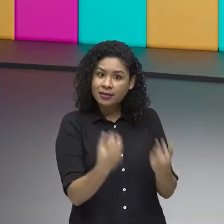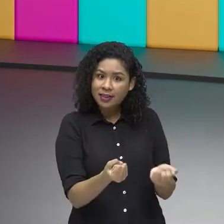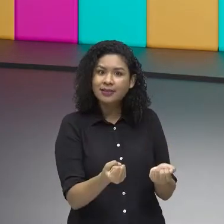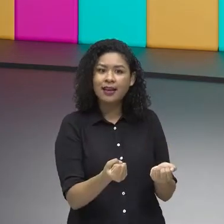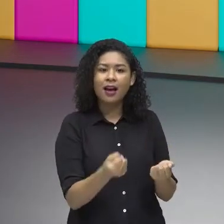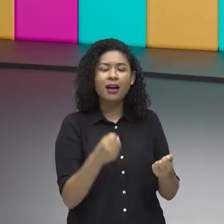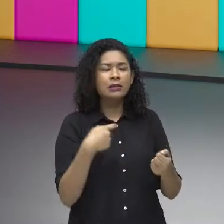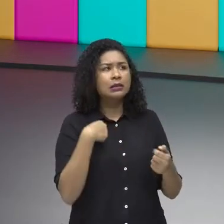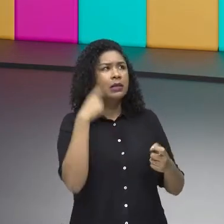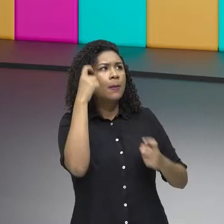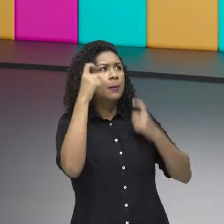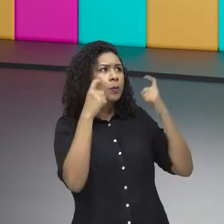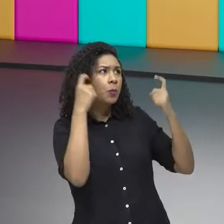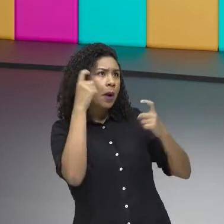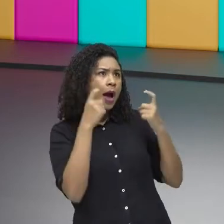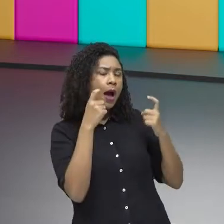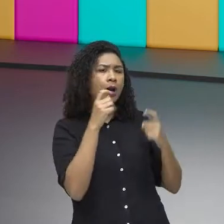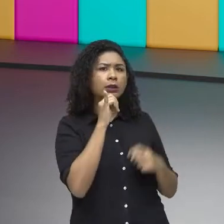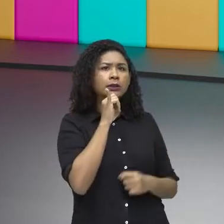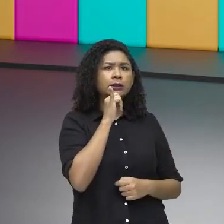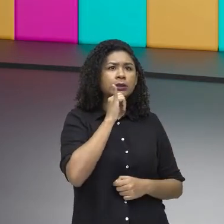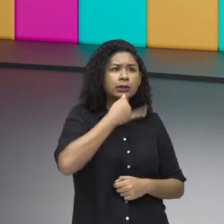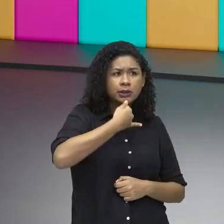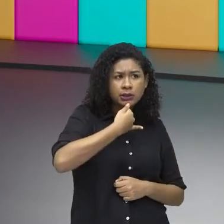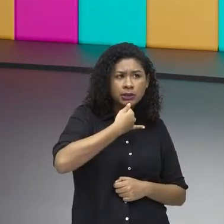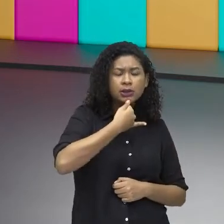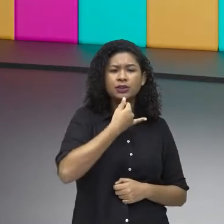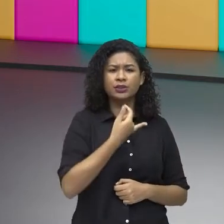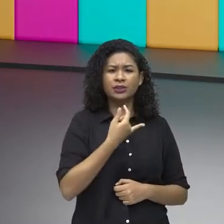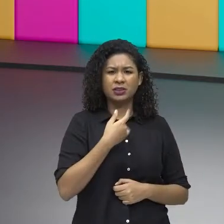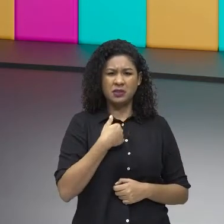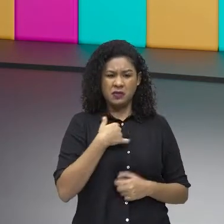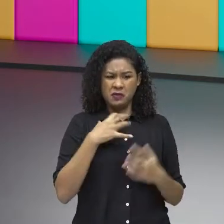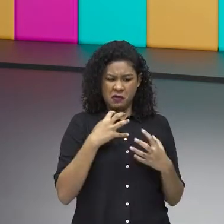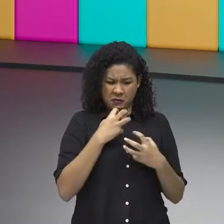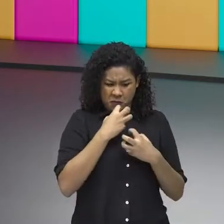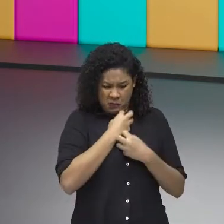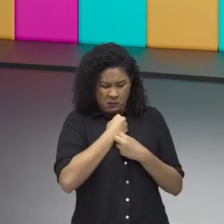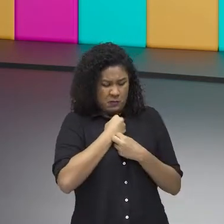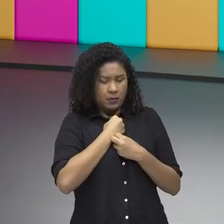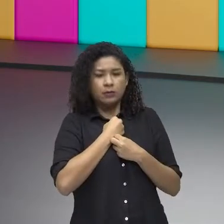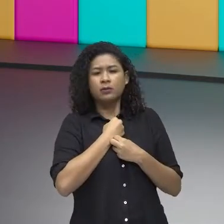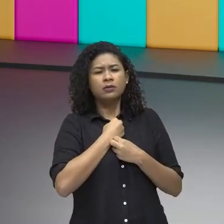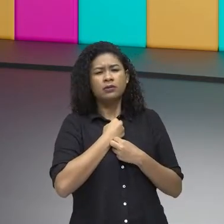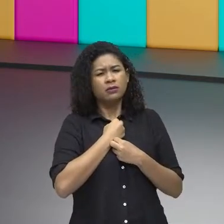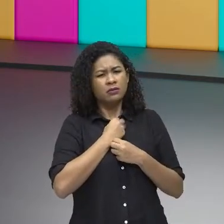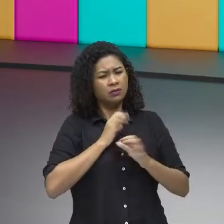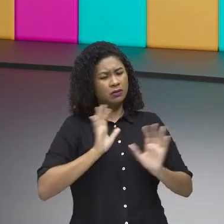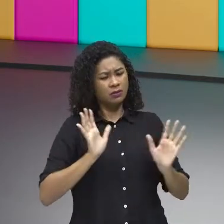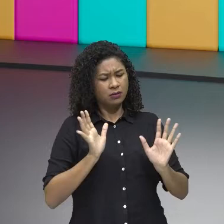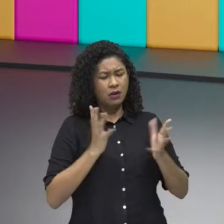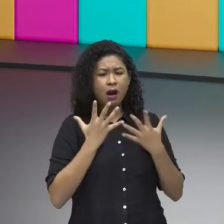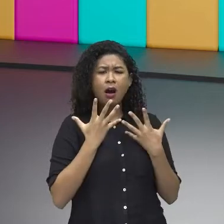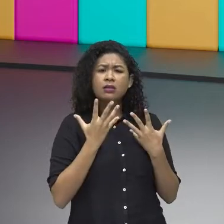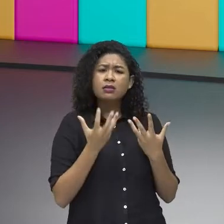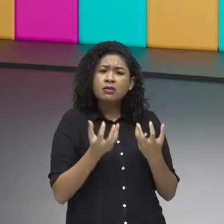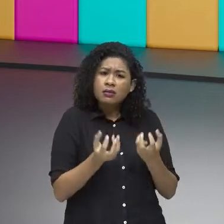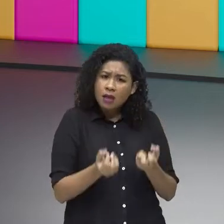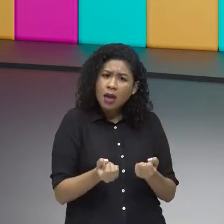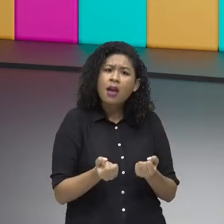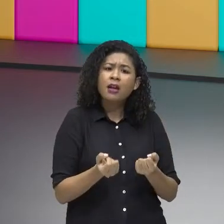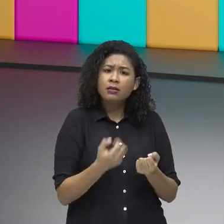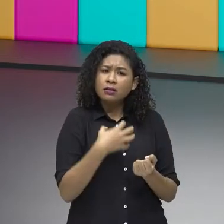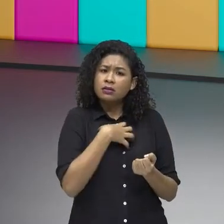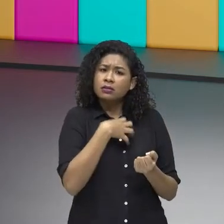estou preocupado, se eu estou triste, né? Não negar esse sentimento, permitir-se aceitar aquilo que você está sentindo,